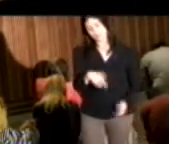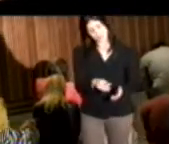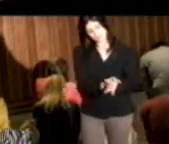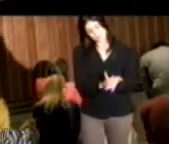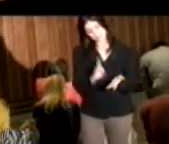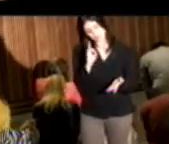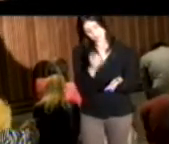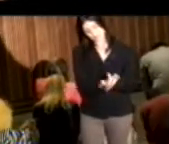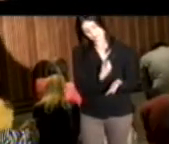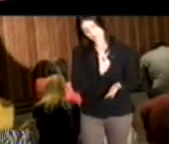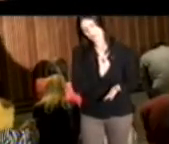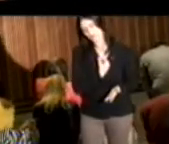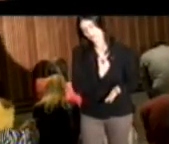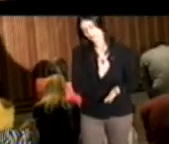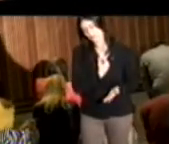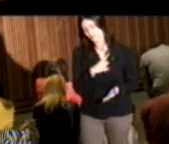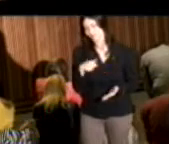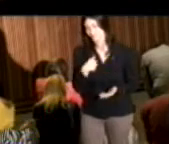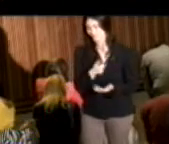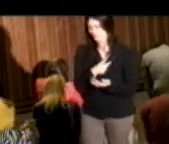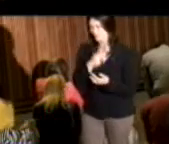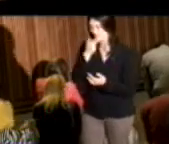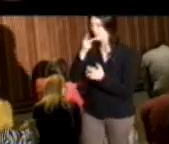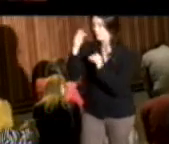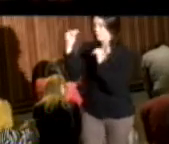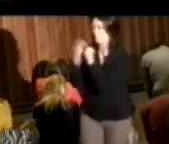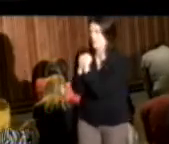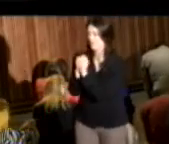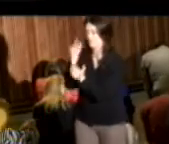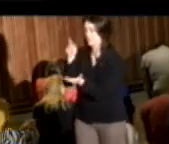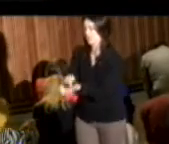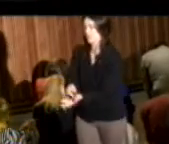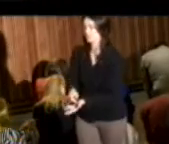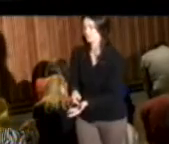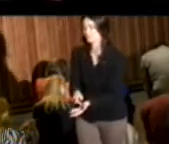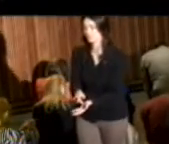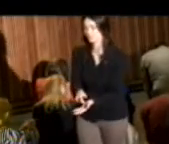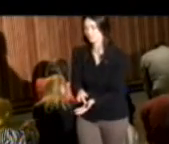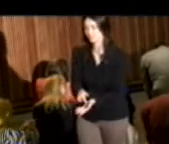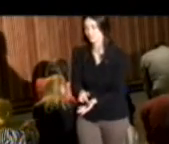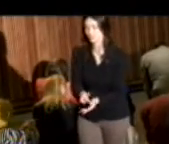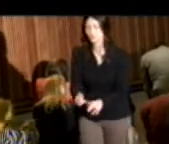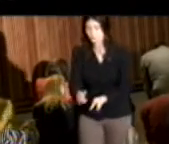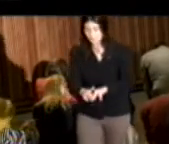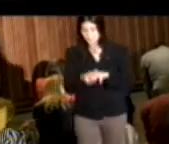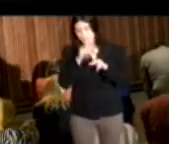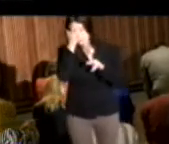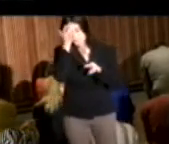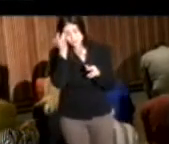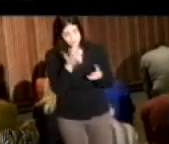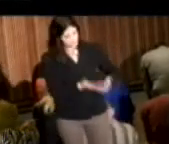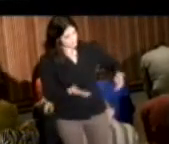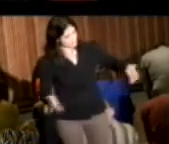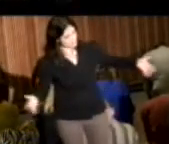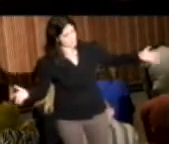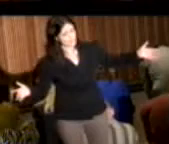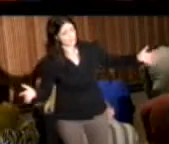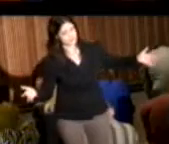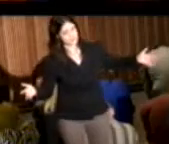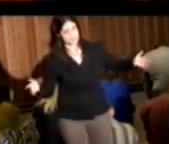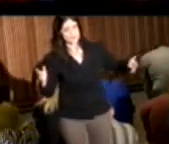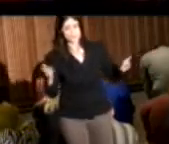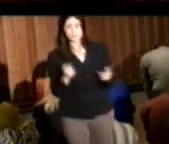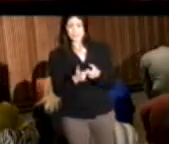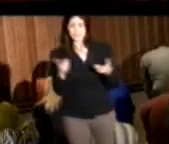palavra, e nós dizemos amém. Por isso, Senhor Jesus, eles estão aqui, e estão na